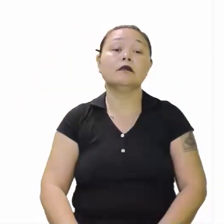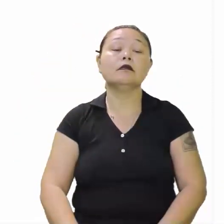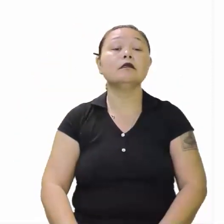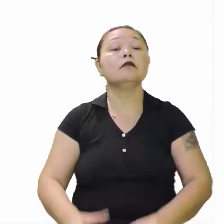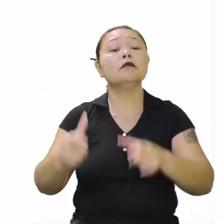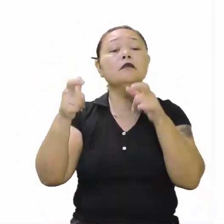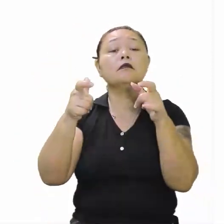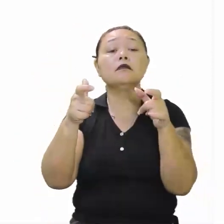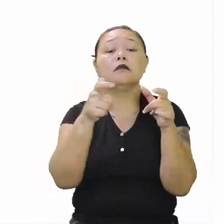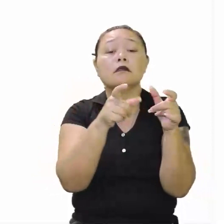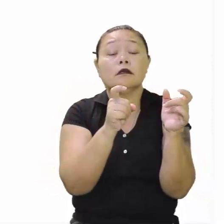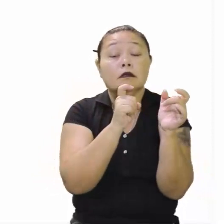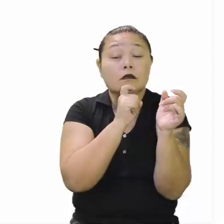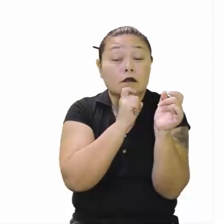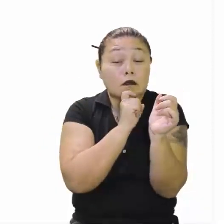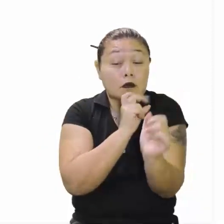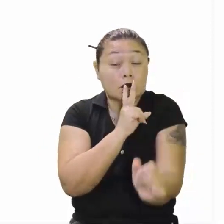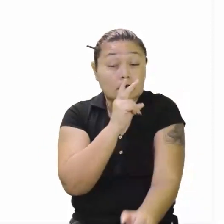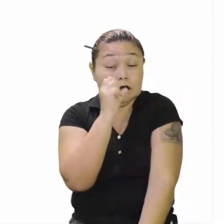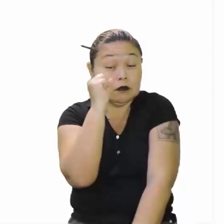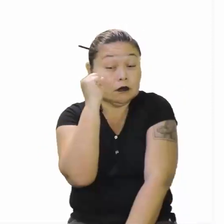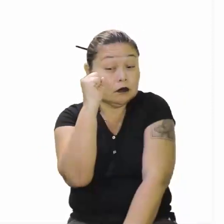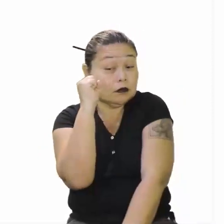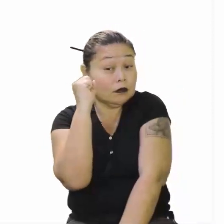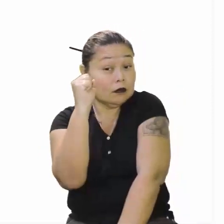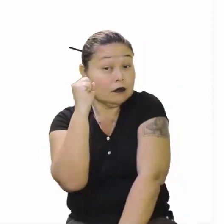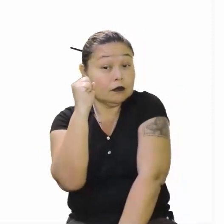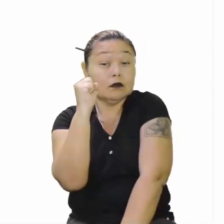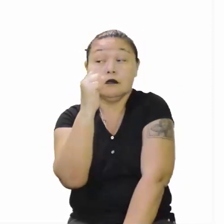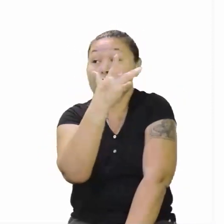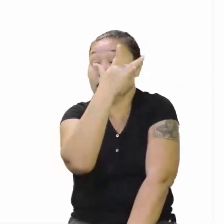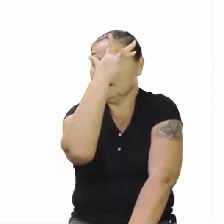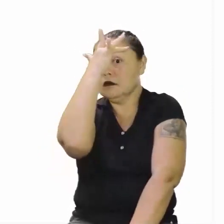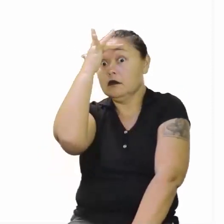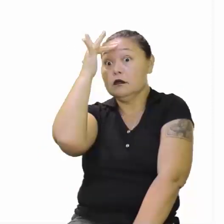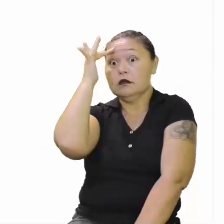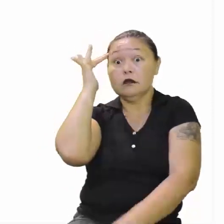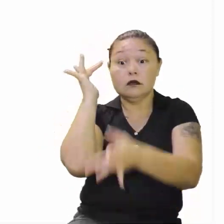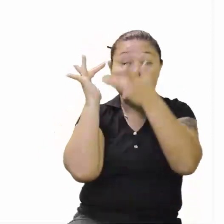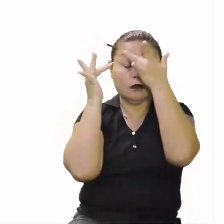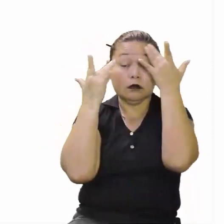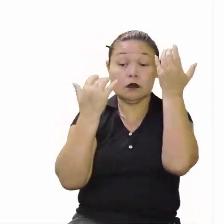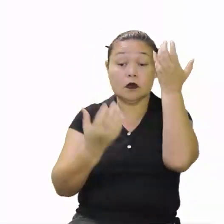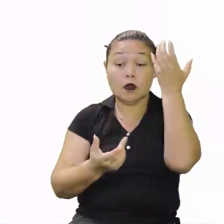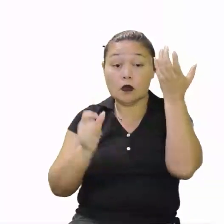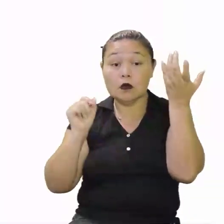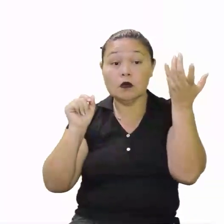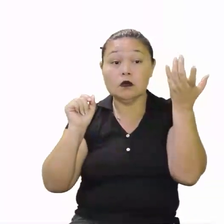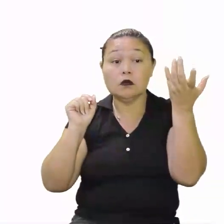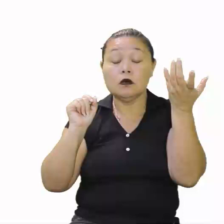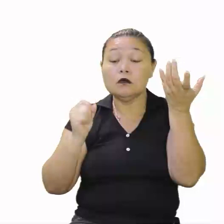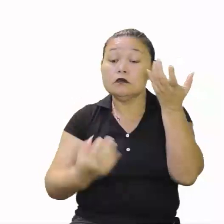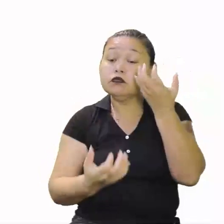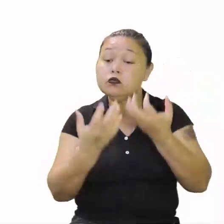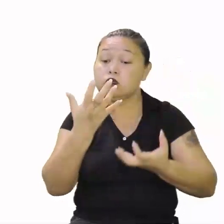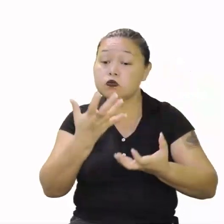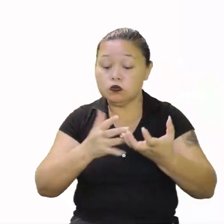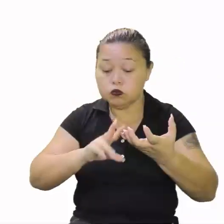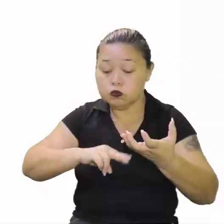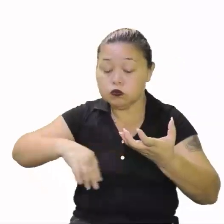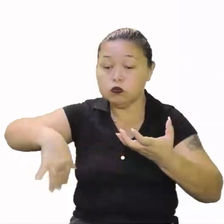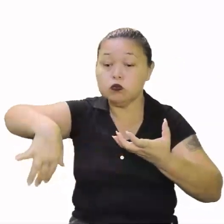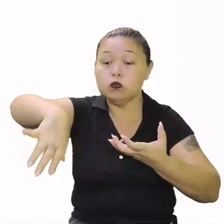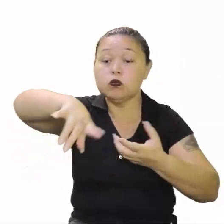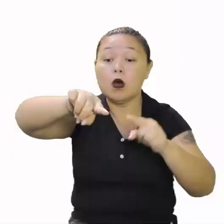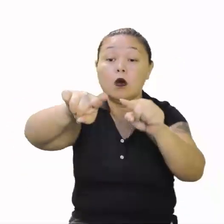em lugares com invernos rigorosos, as pessoas acendiam fogueiras dentro de uma